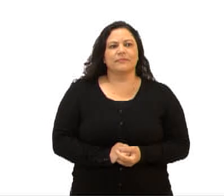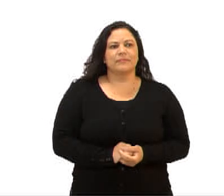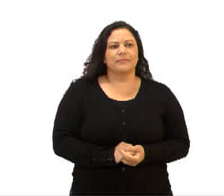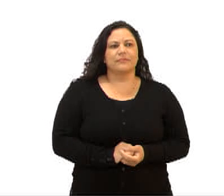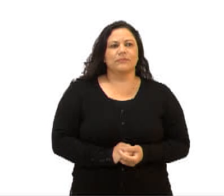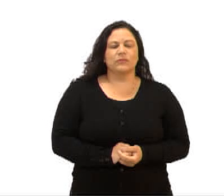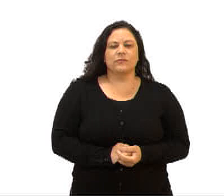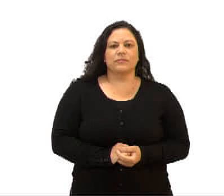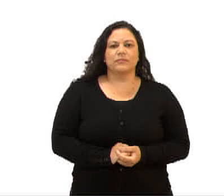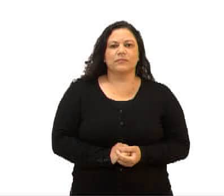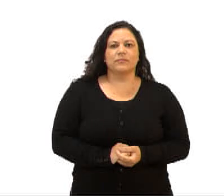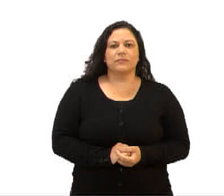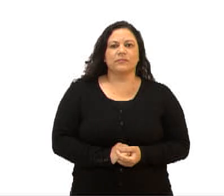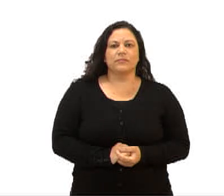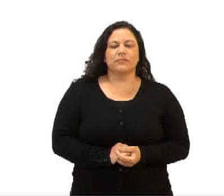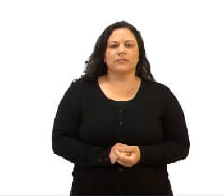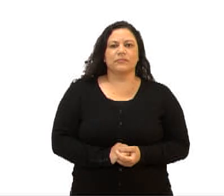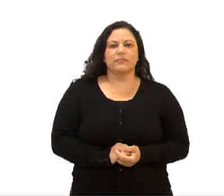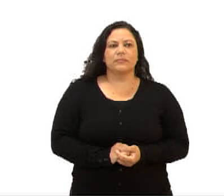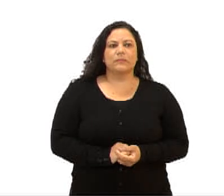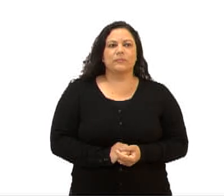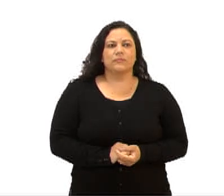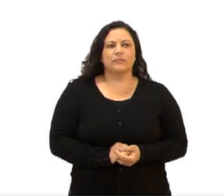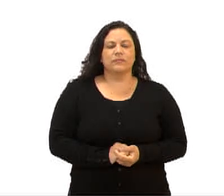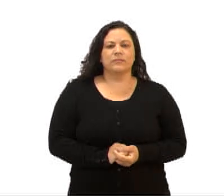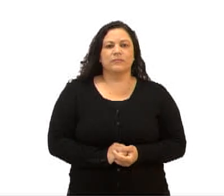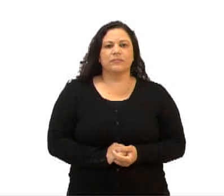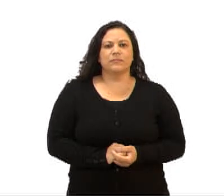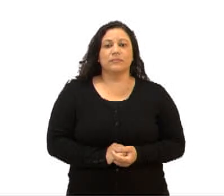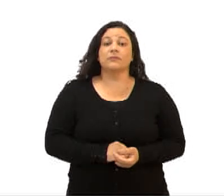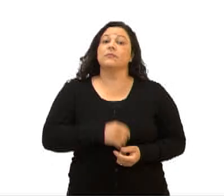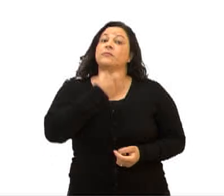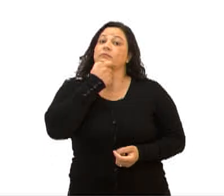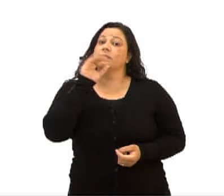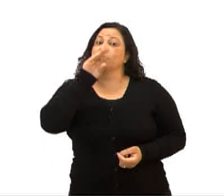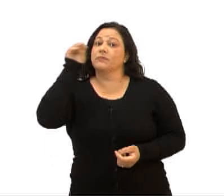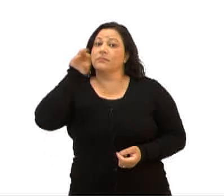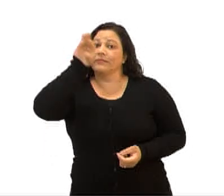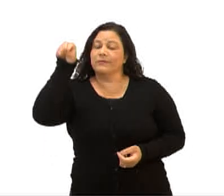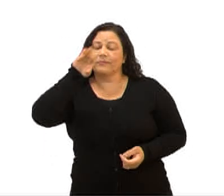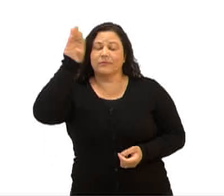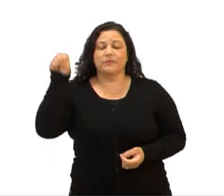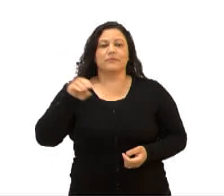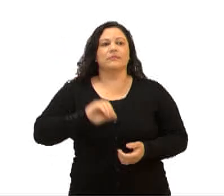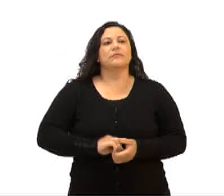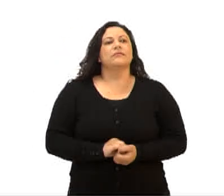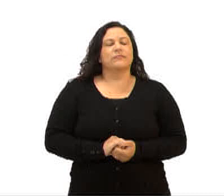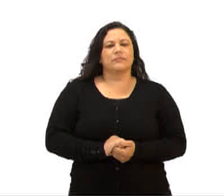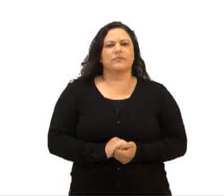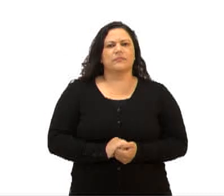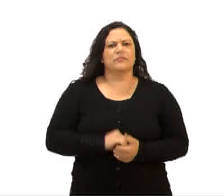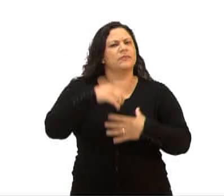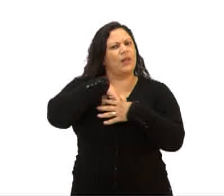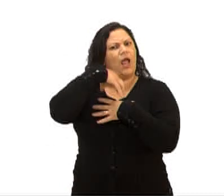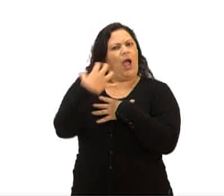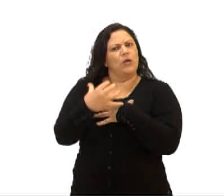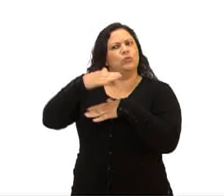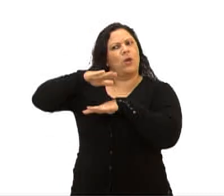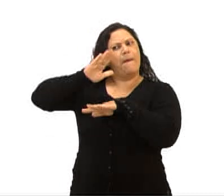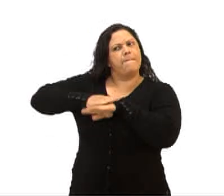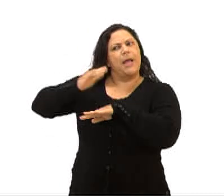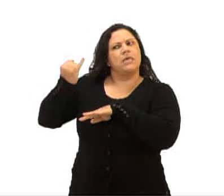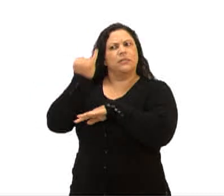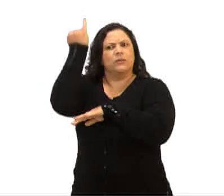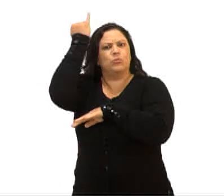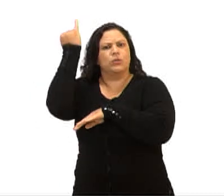Actions speaks louder than words. As ações falam mais alto do que as palavras. Qual é